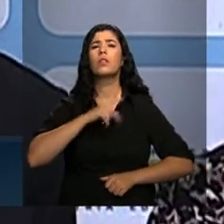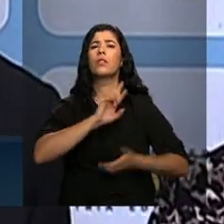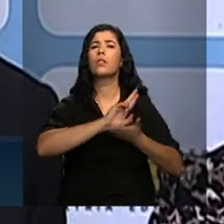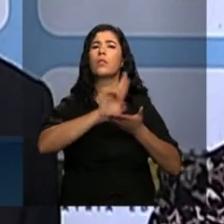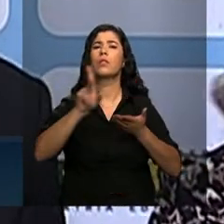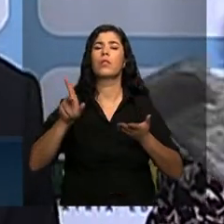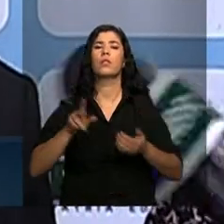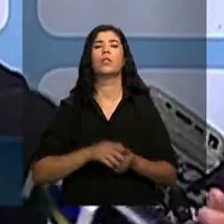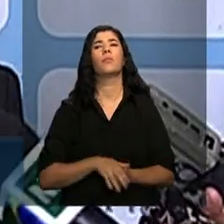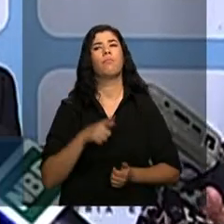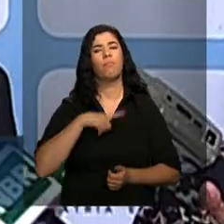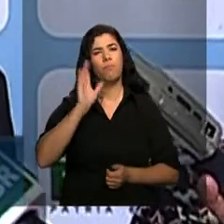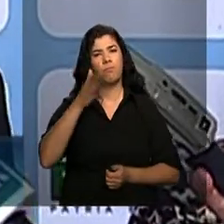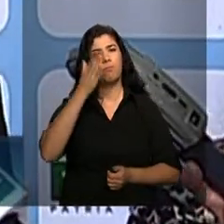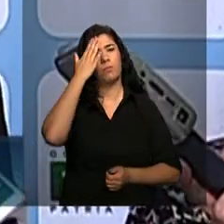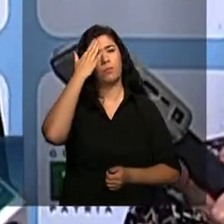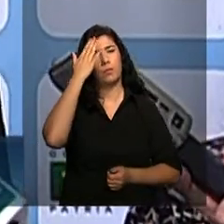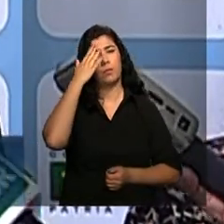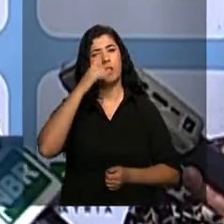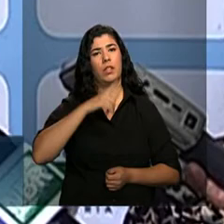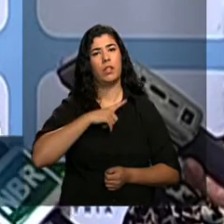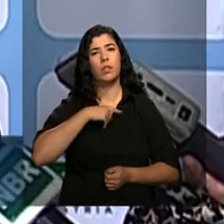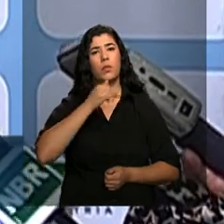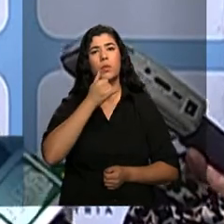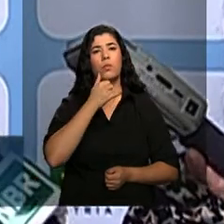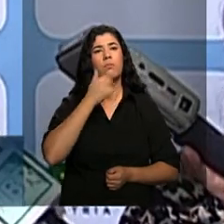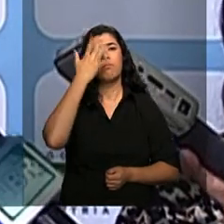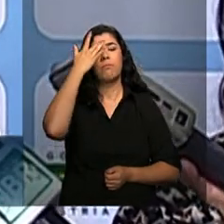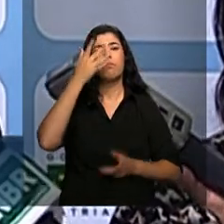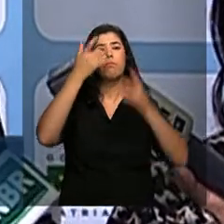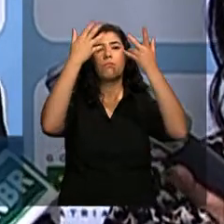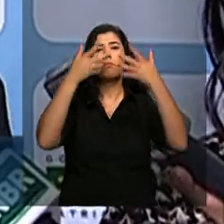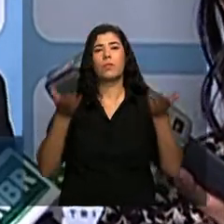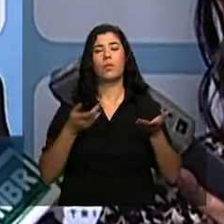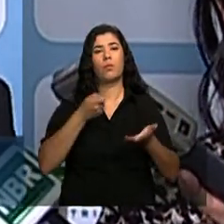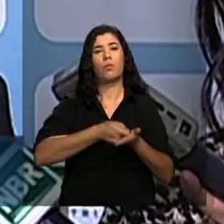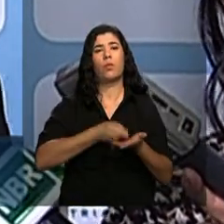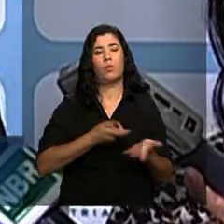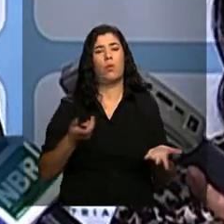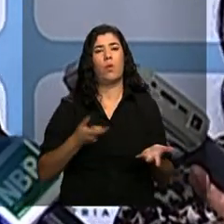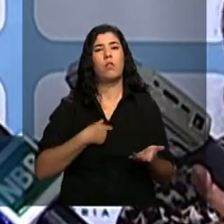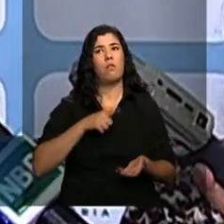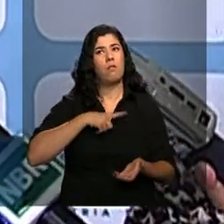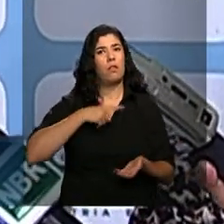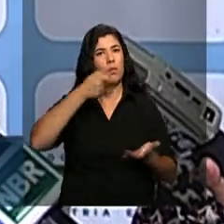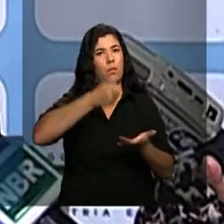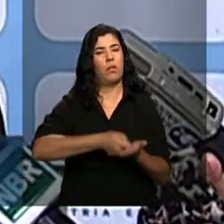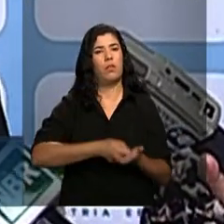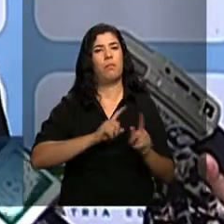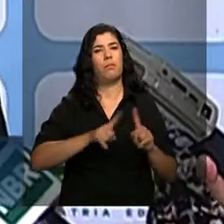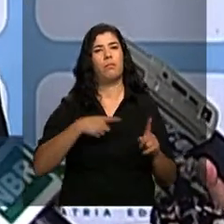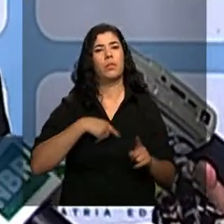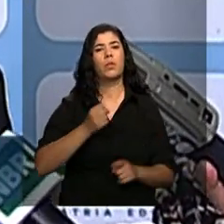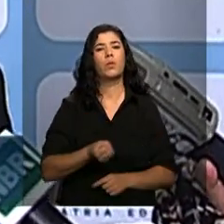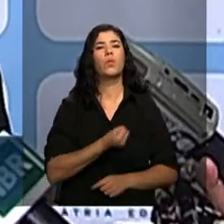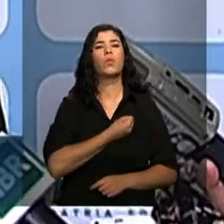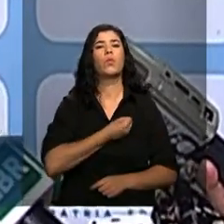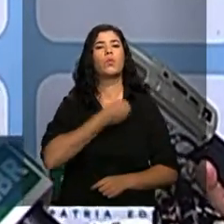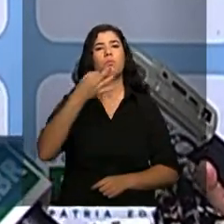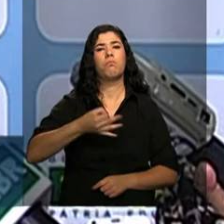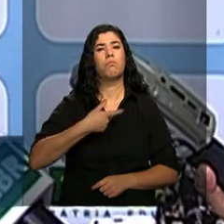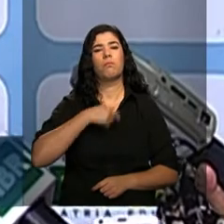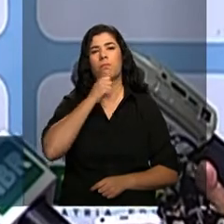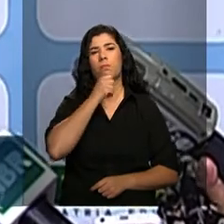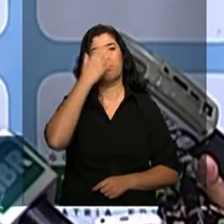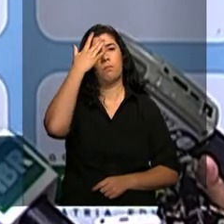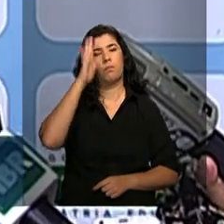Tem, eu não sei te dizer agora, mas tem, claro, porque elas são de notificação obrigatória, tá? Eu só não sei te dizer agora o número certo, mas